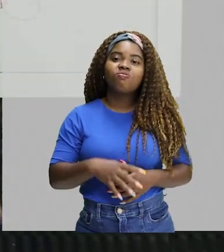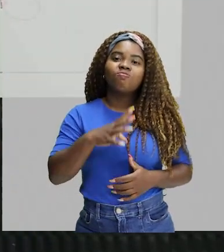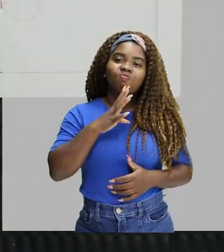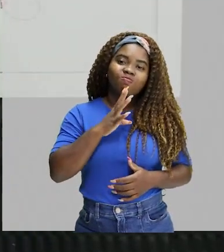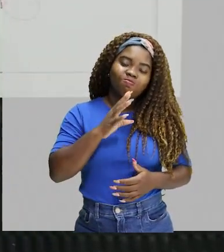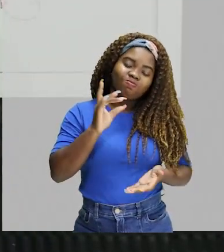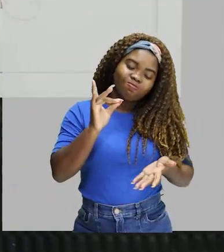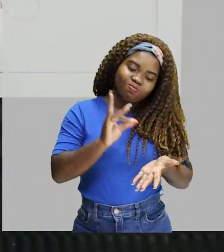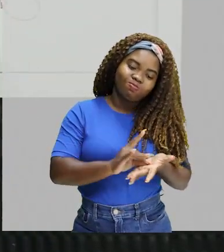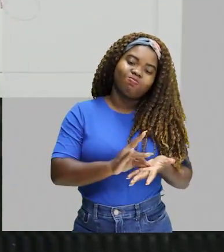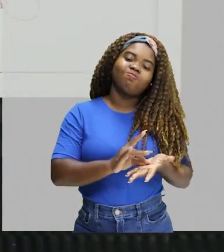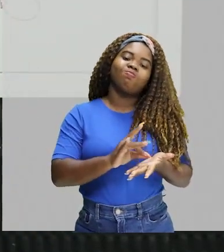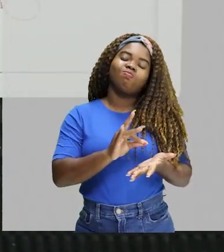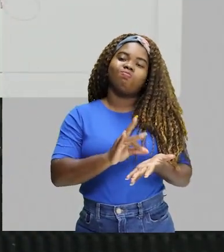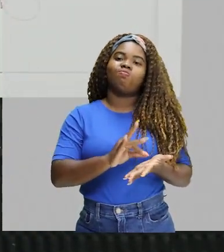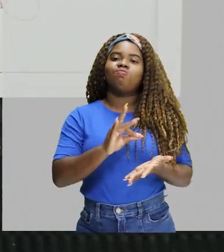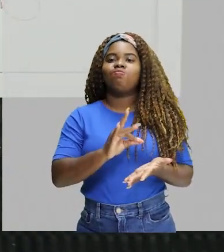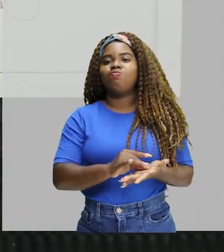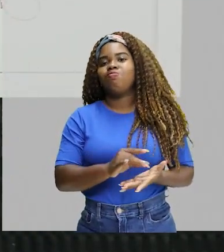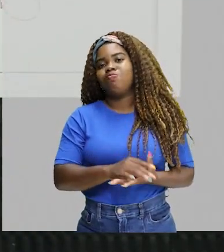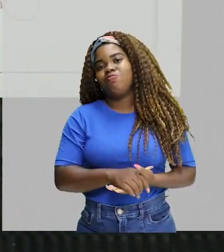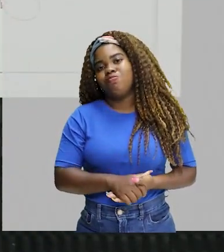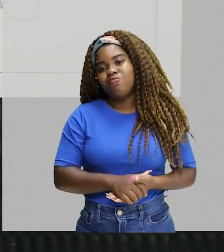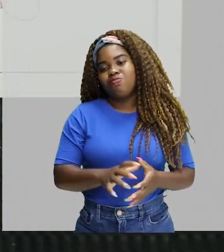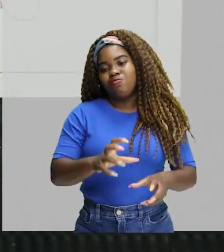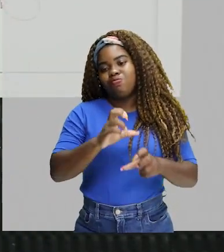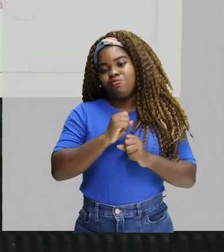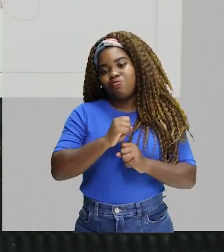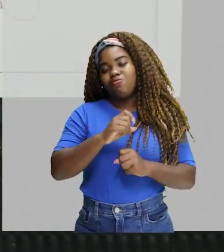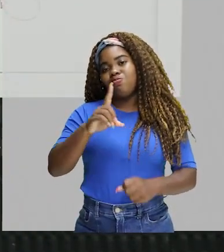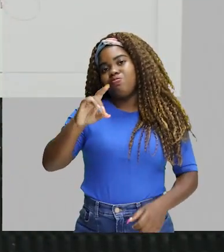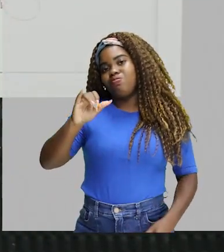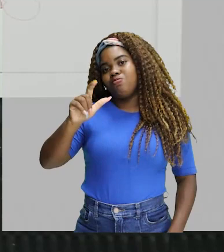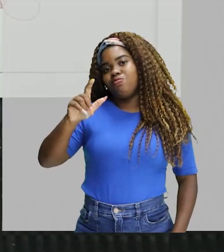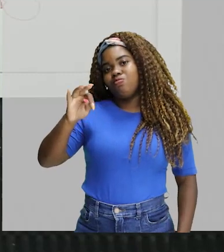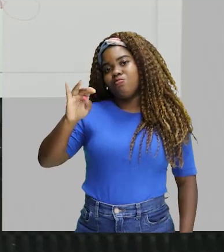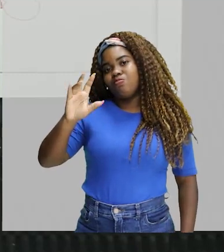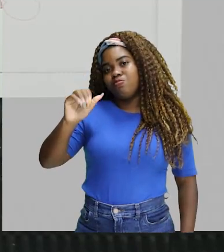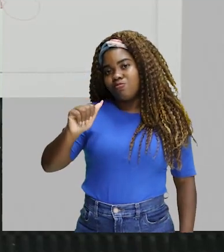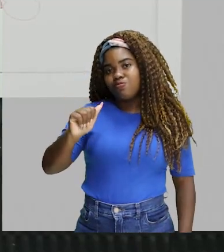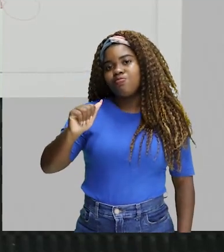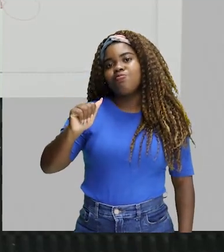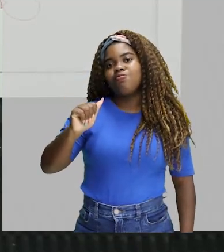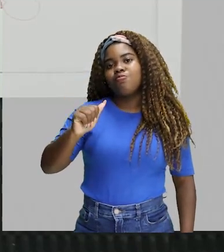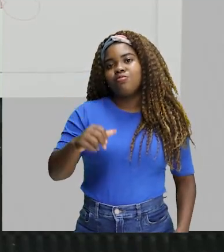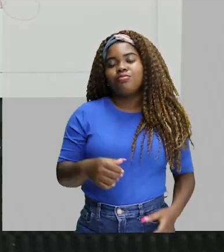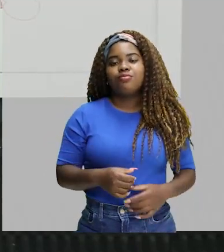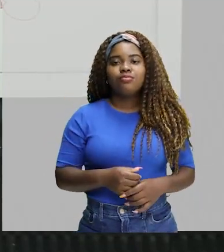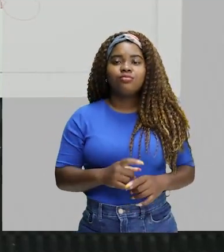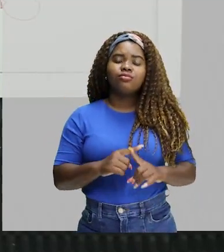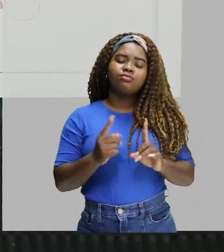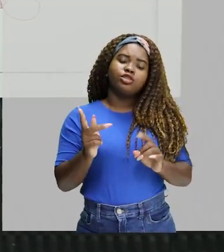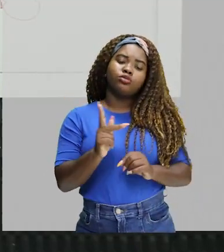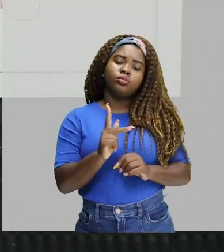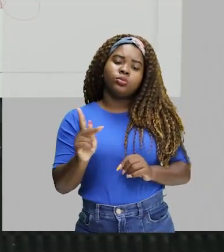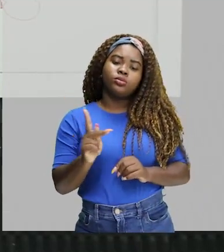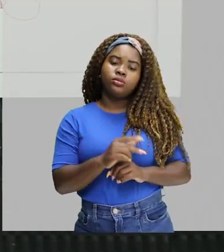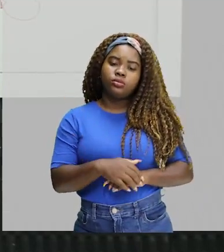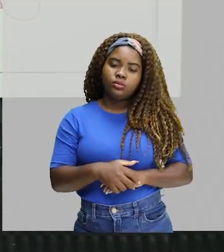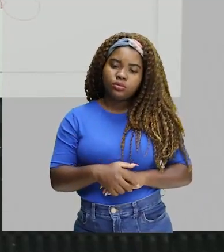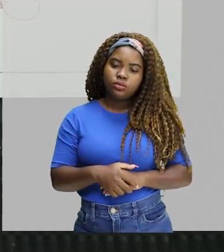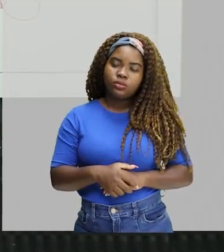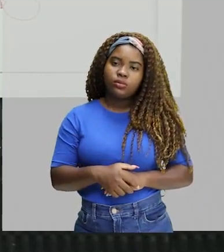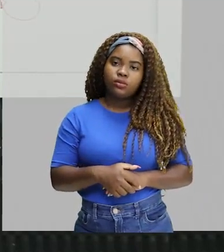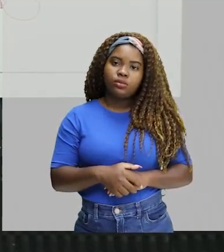da verdade. A verdade é adquirida pela dialética. Olha só, mais uma vez. Aí diz assim, mas professor,